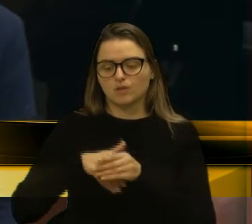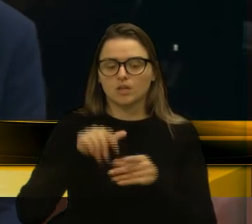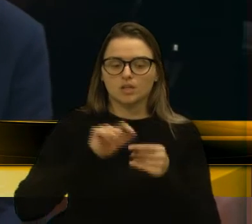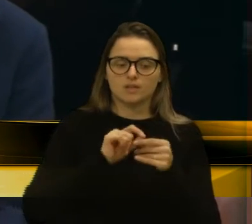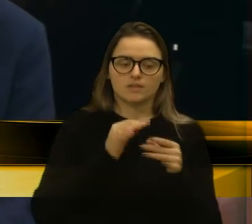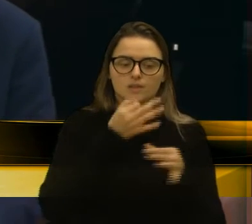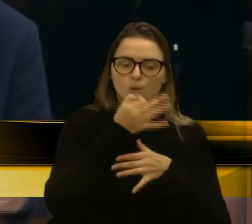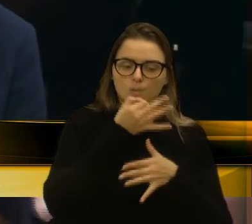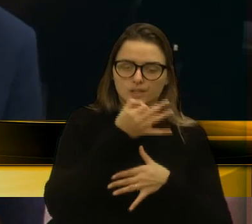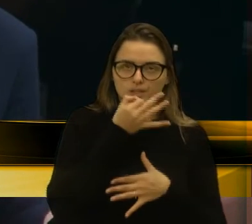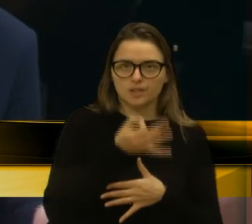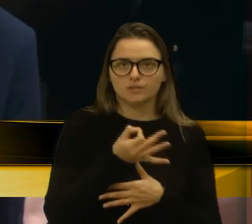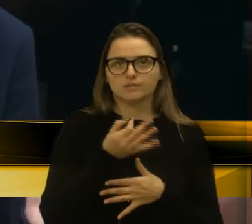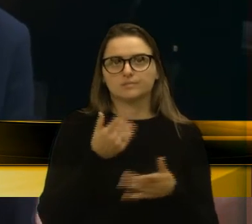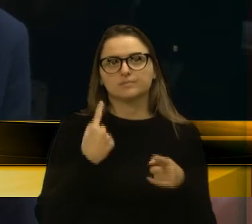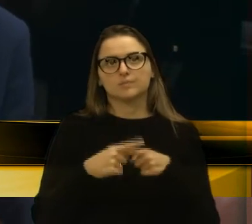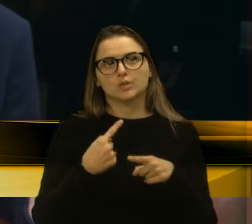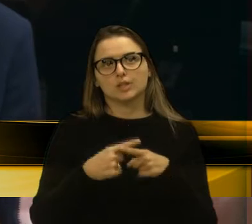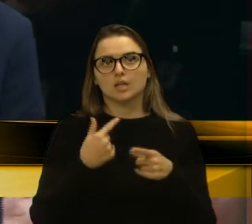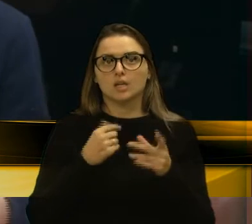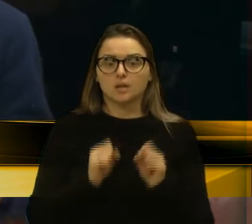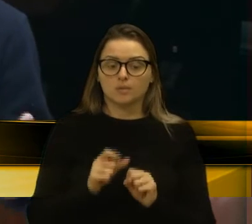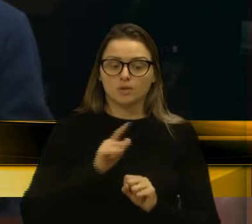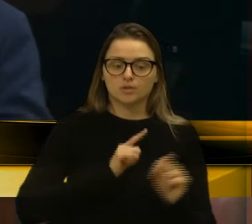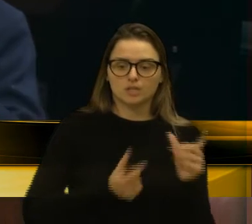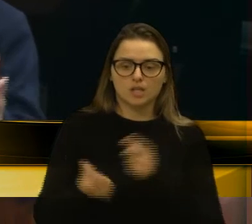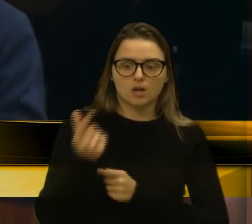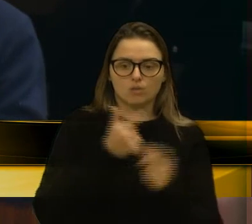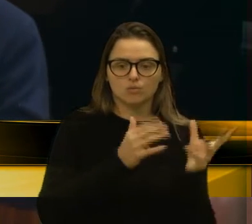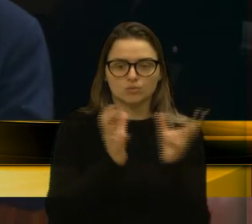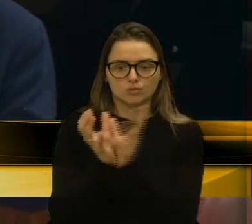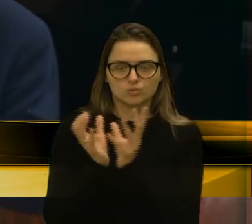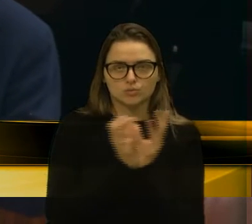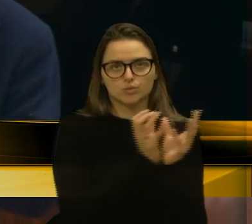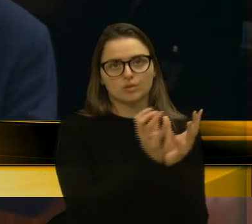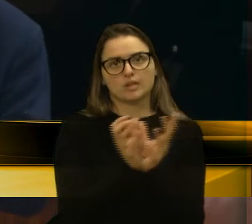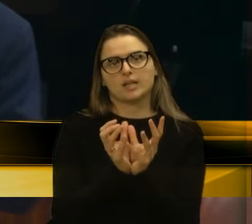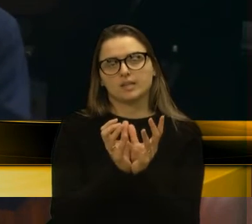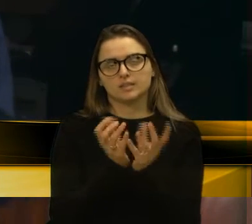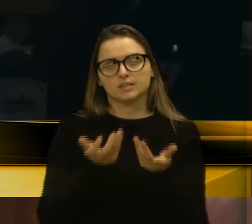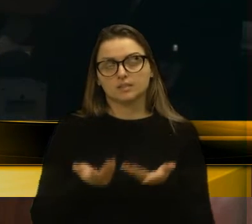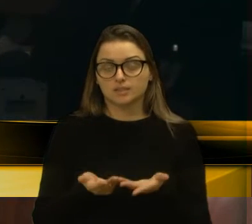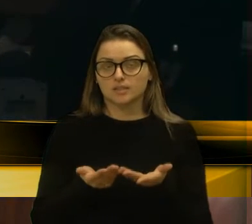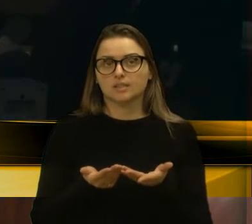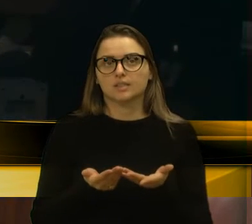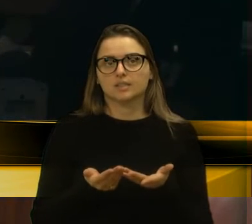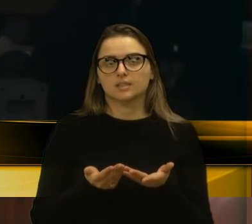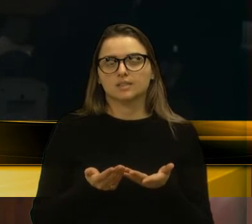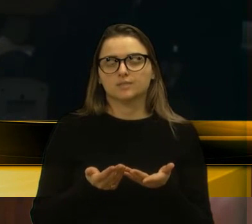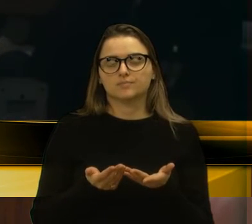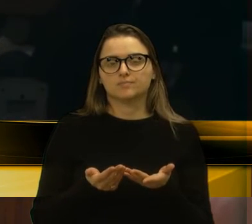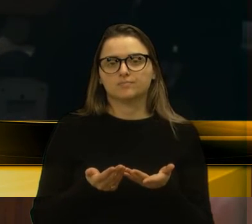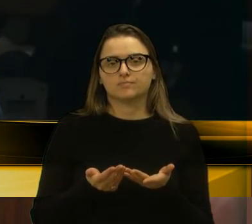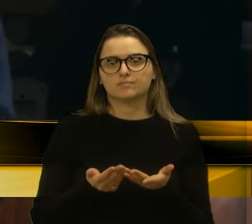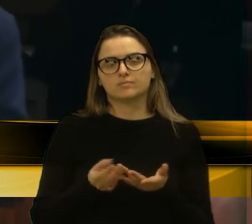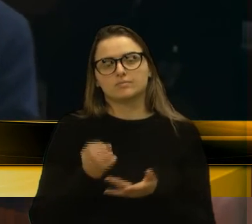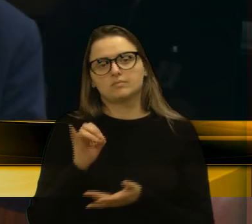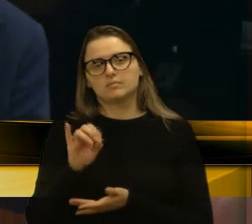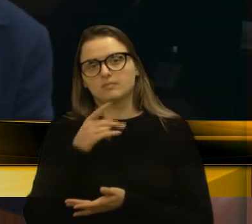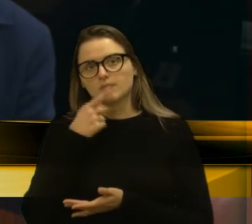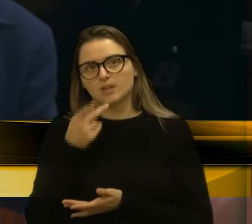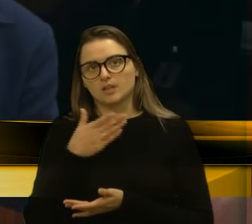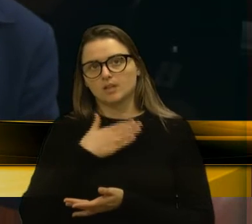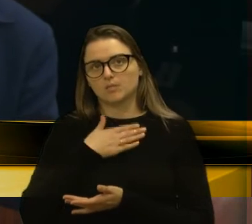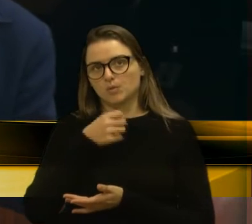autocrítica, porque eventualmente até possa existir colega ou colegas, isso se viu em outra ocasião, se disserem que esse microfone